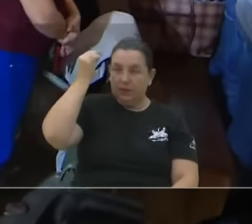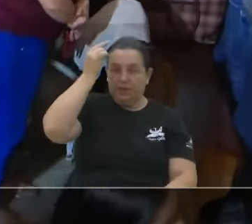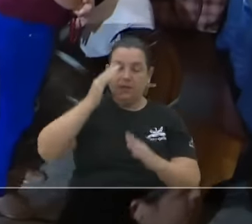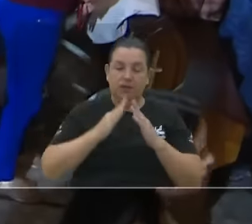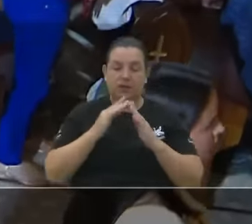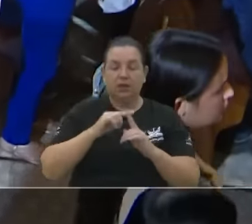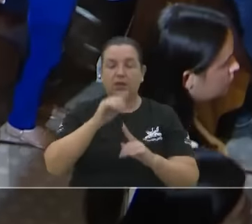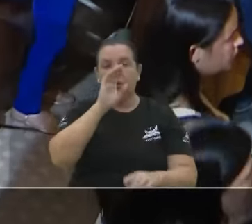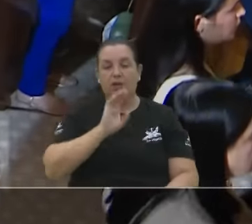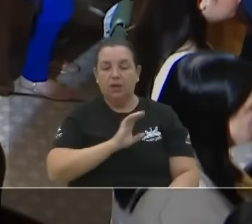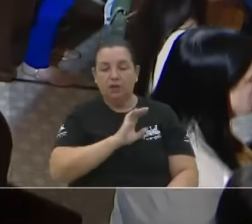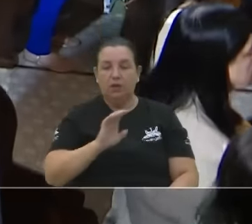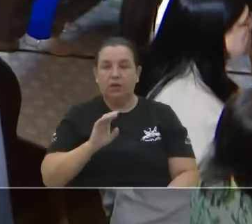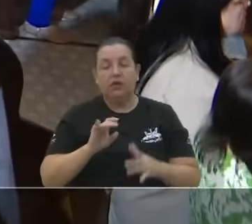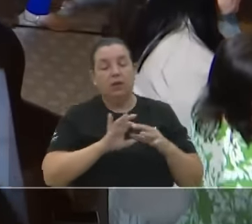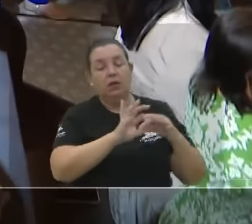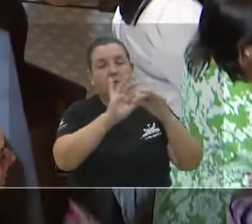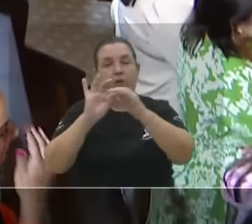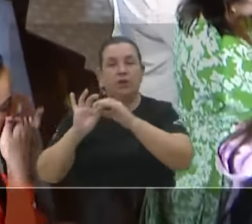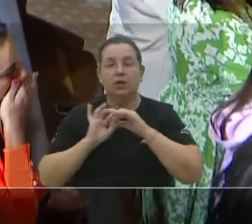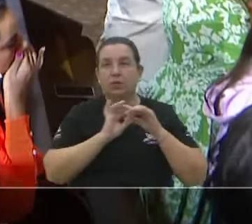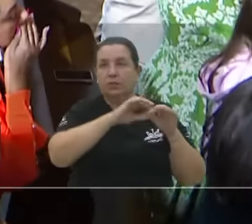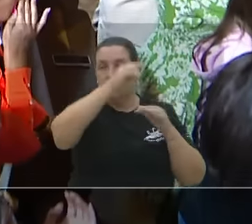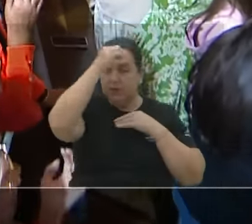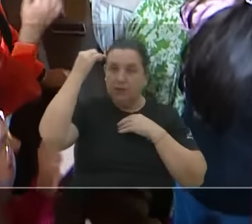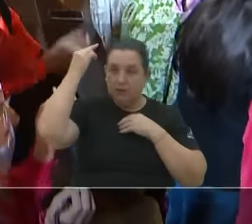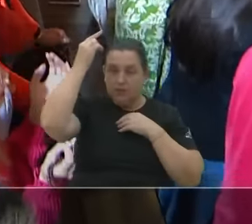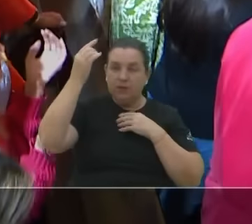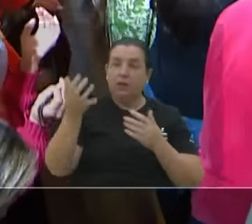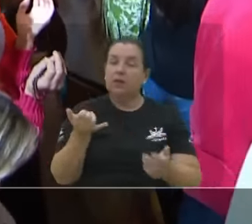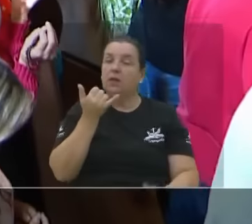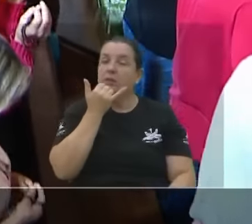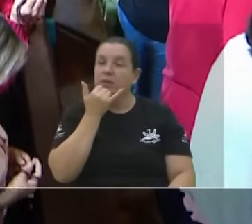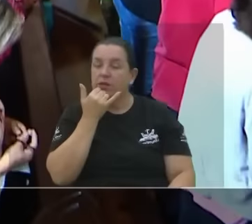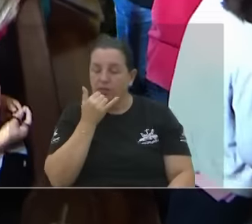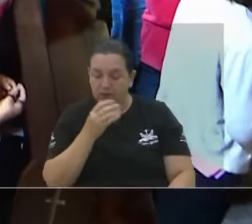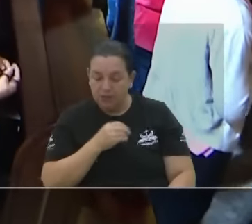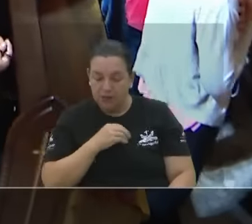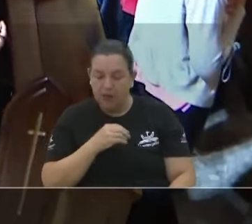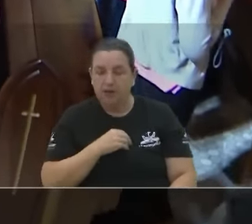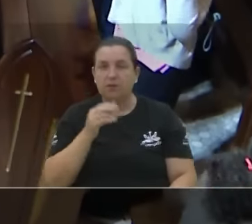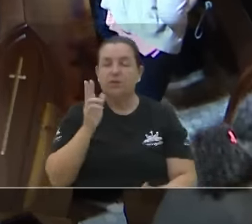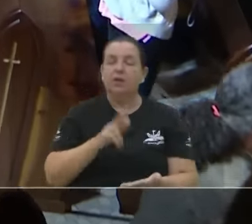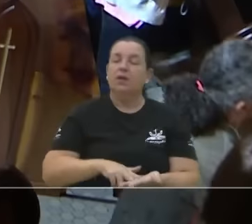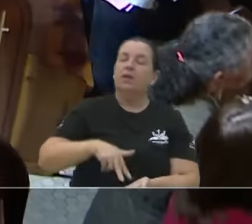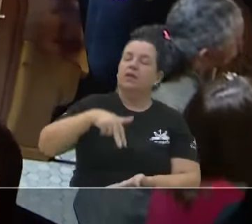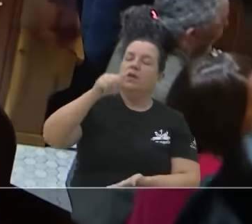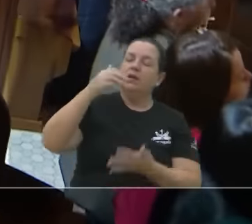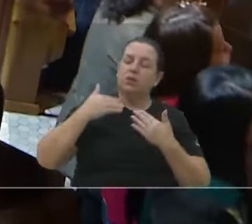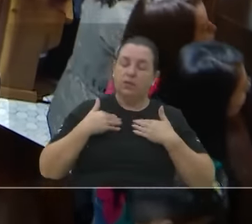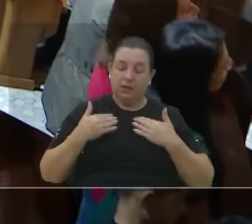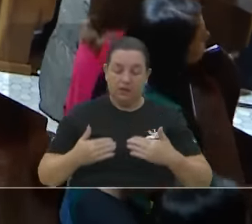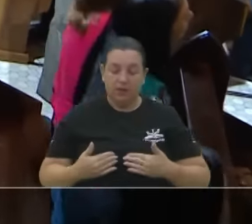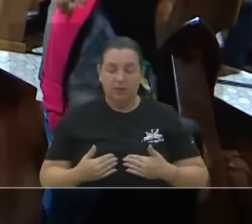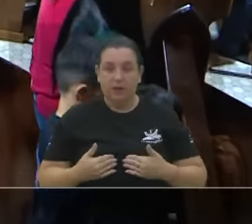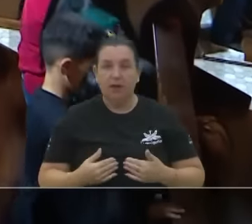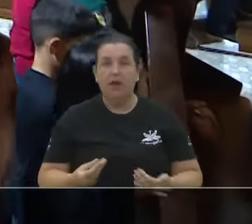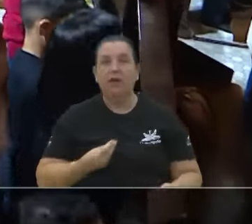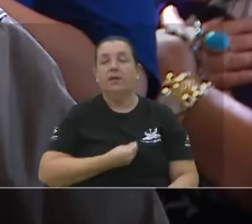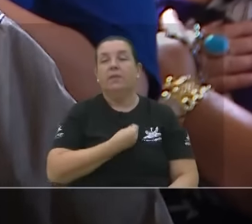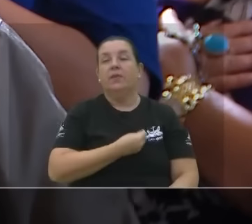Santa Igreja Católica, na comunhão dos santos, na remissão dos pecados, na ressurreição